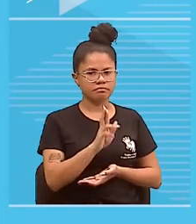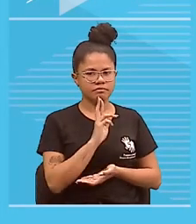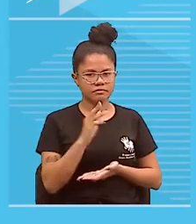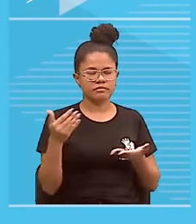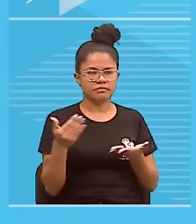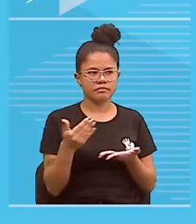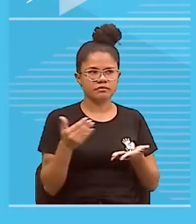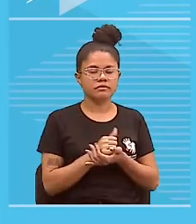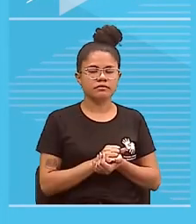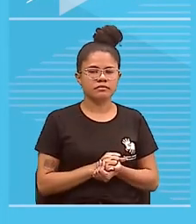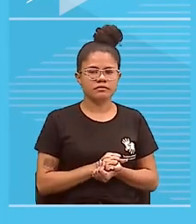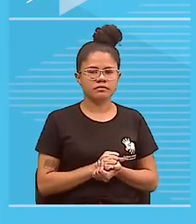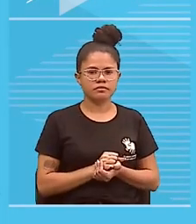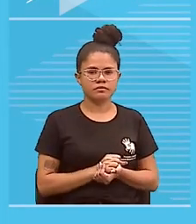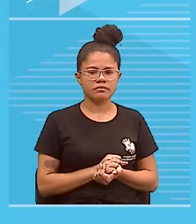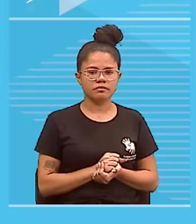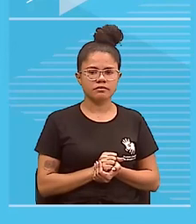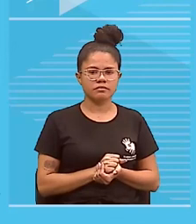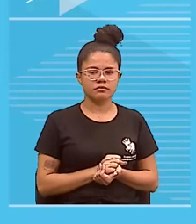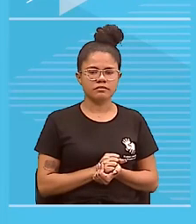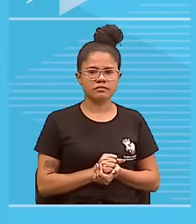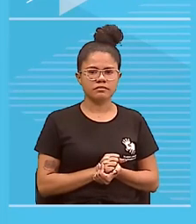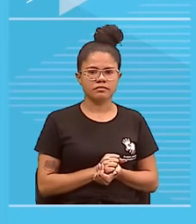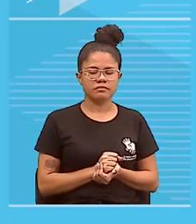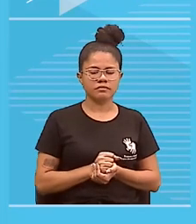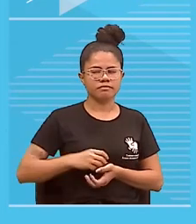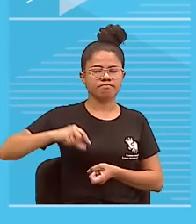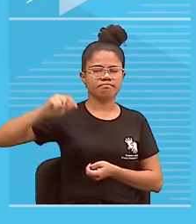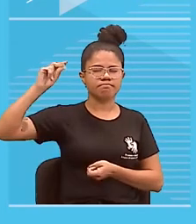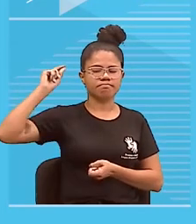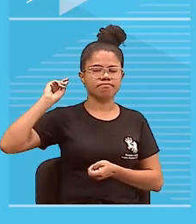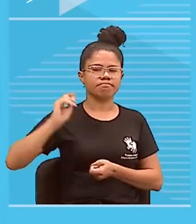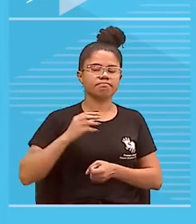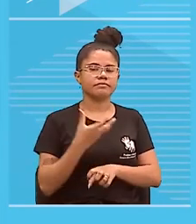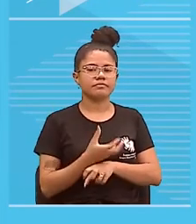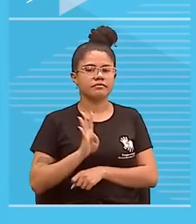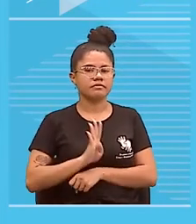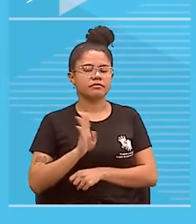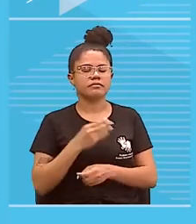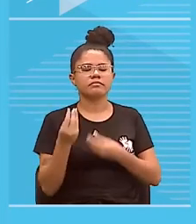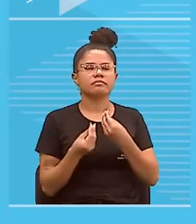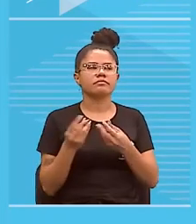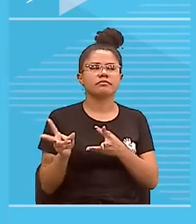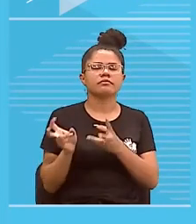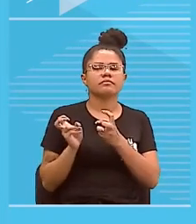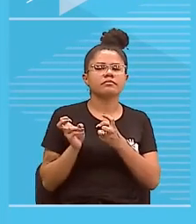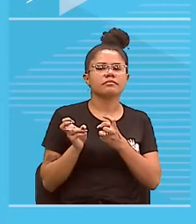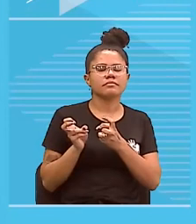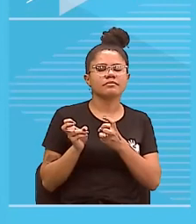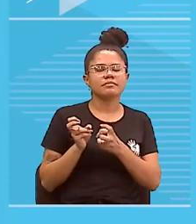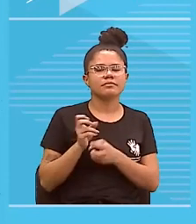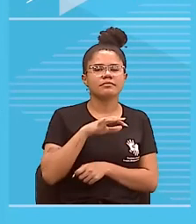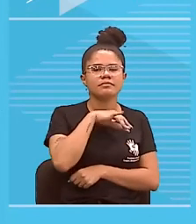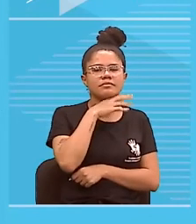isso no meu tempo biologia dizer assim como caracterizar um ser vivo Tu lembra Joyce